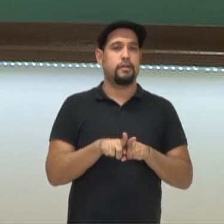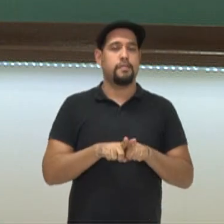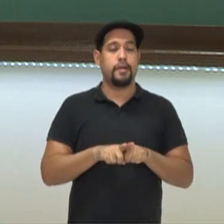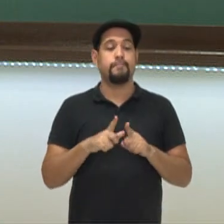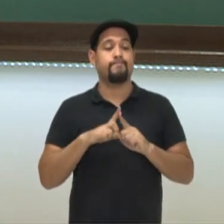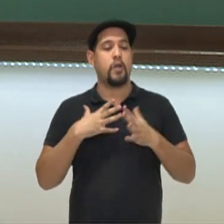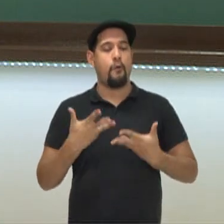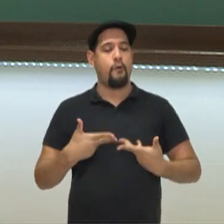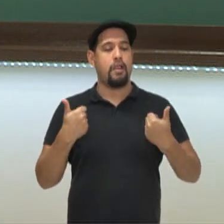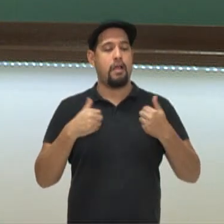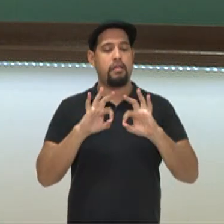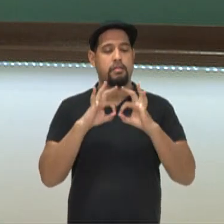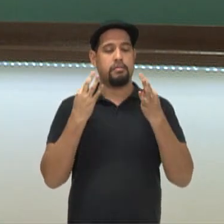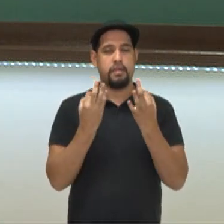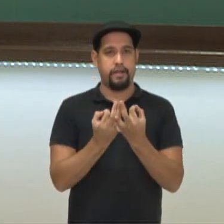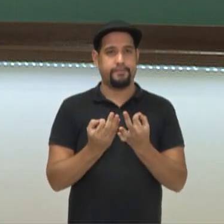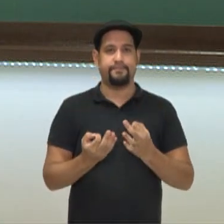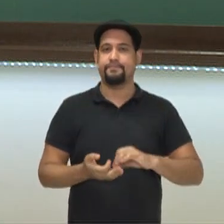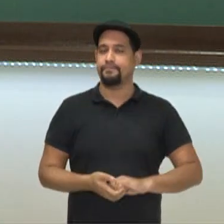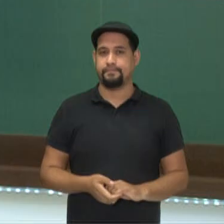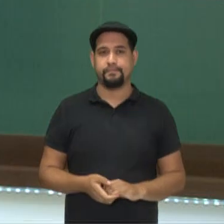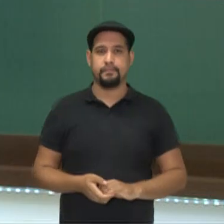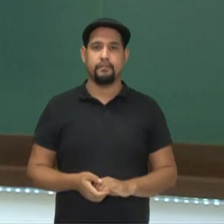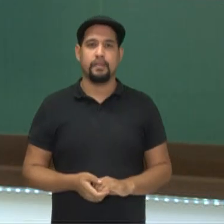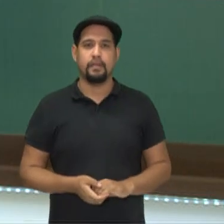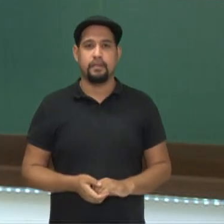buscar qualidade para a família também.